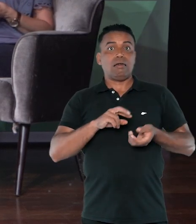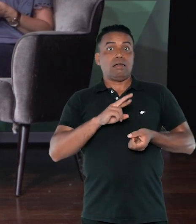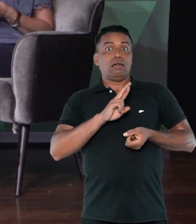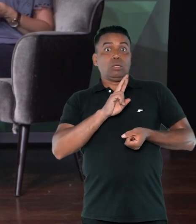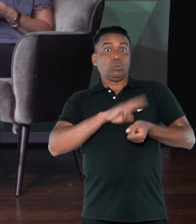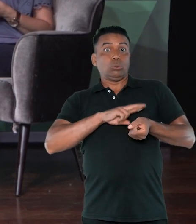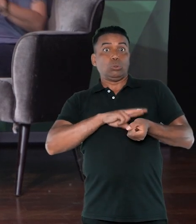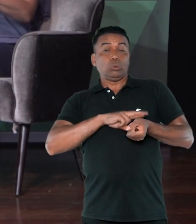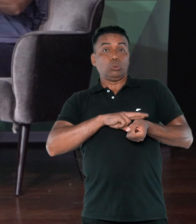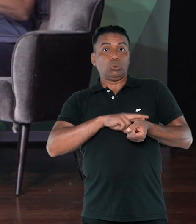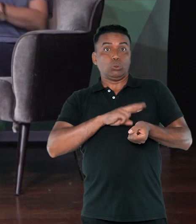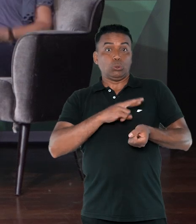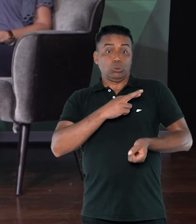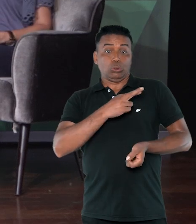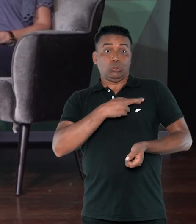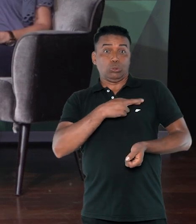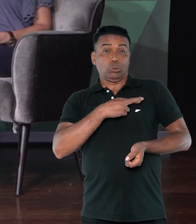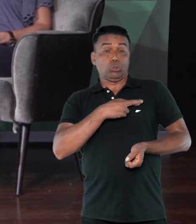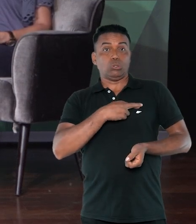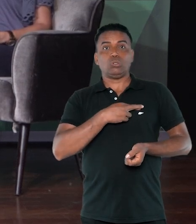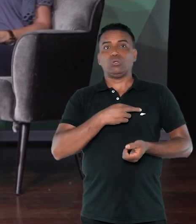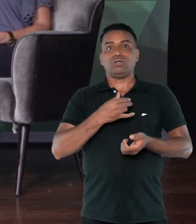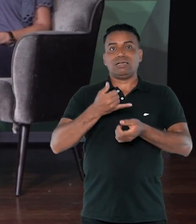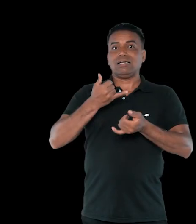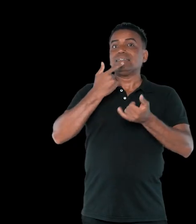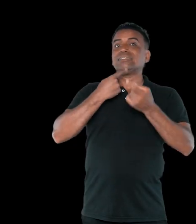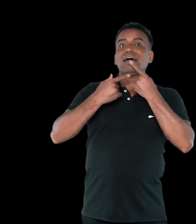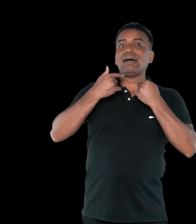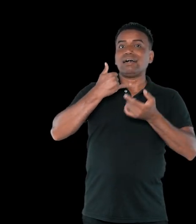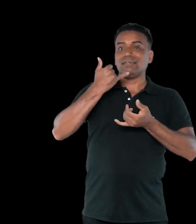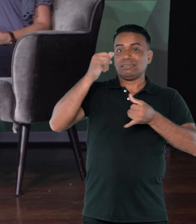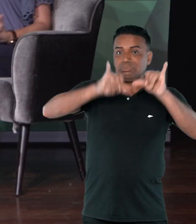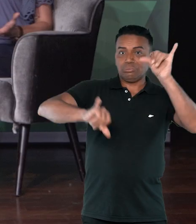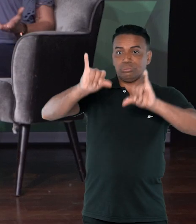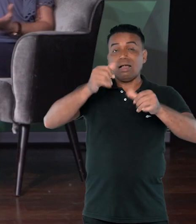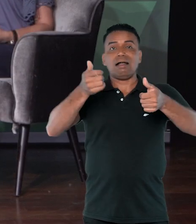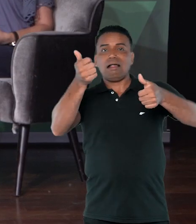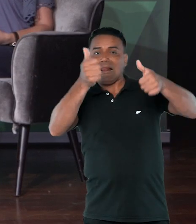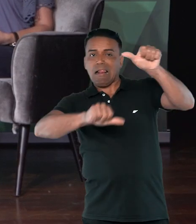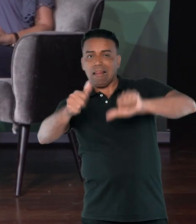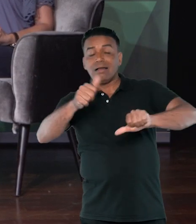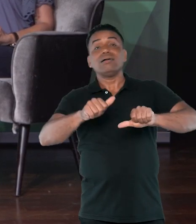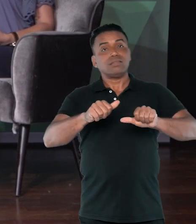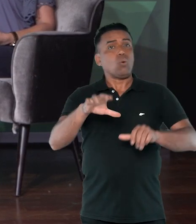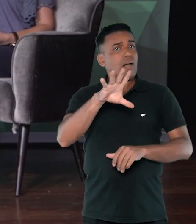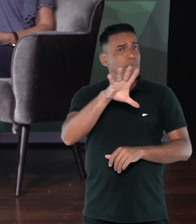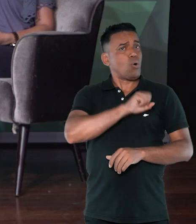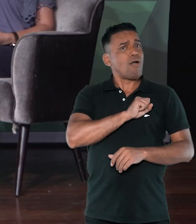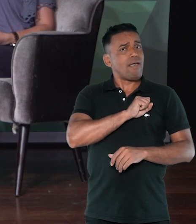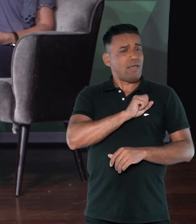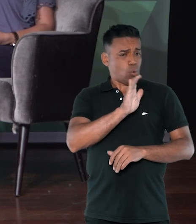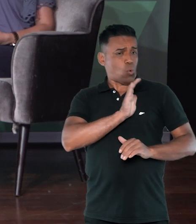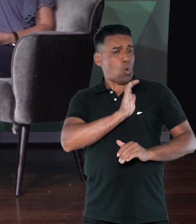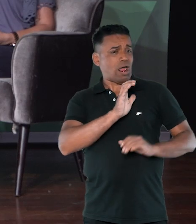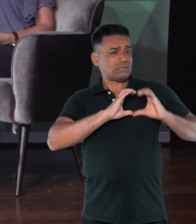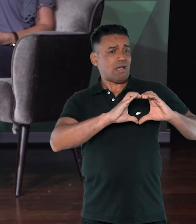pelo casal. Daí esse coração na capa, bem anatômico, e a Claudinha escrevendo. Eu falei, eu preciso de alguém, né,